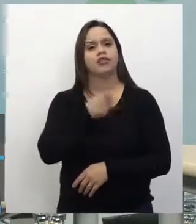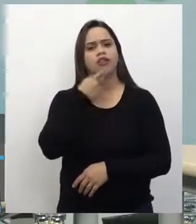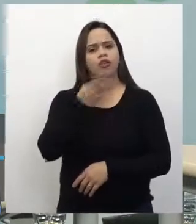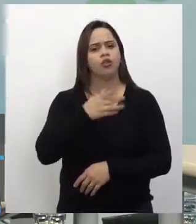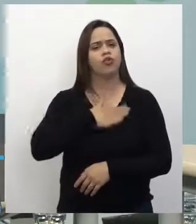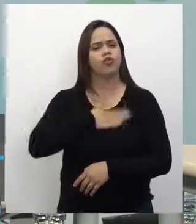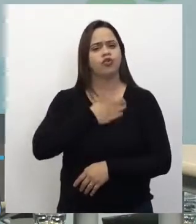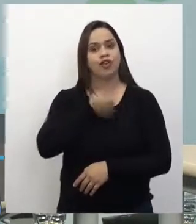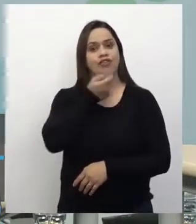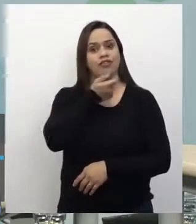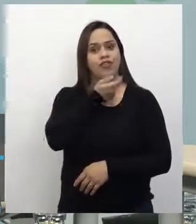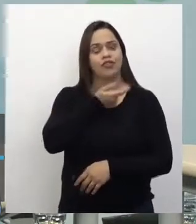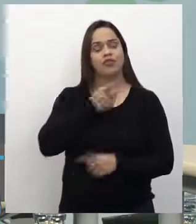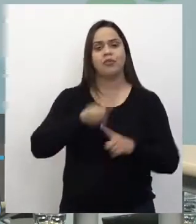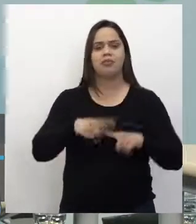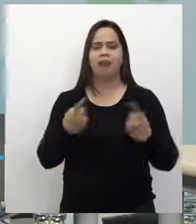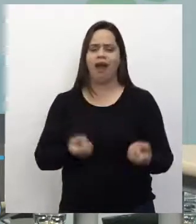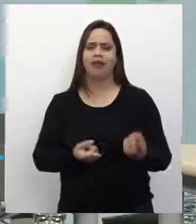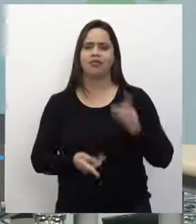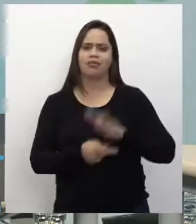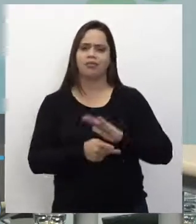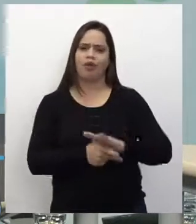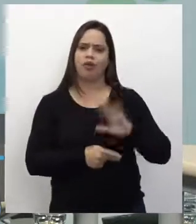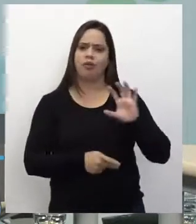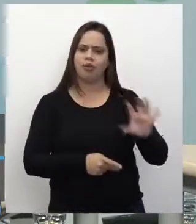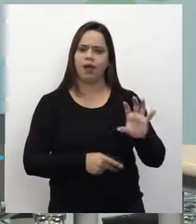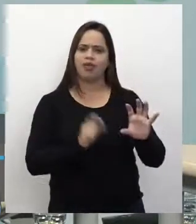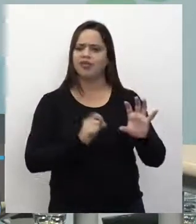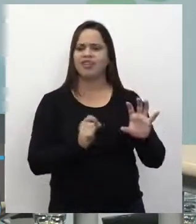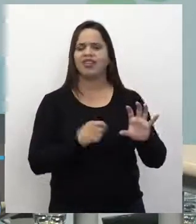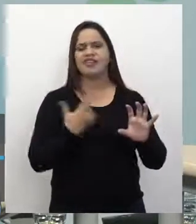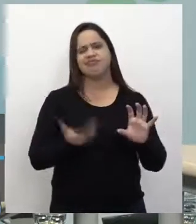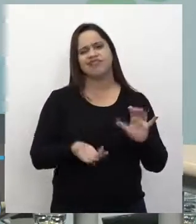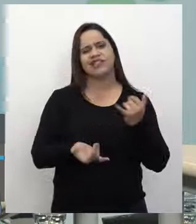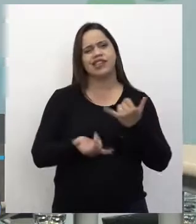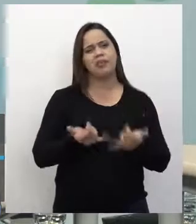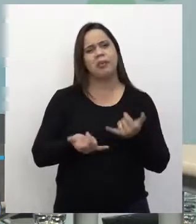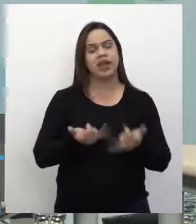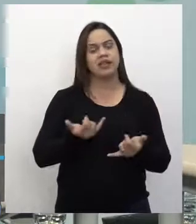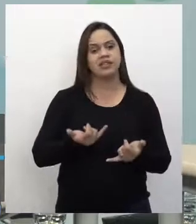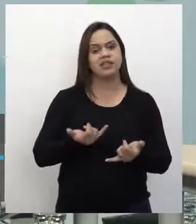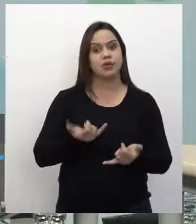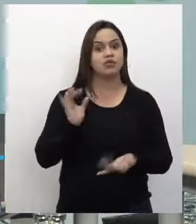divertido, mas para ela, né, uma pena que ela achou que não pareceu tão realista.